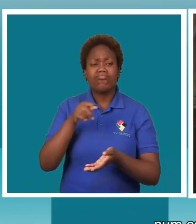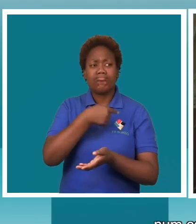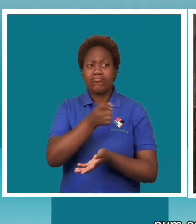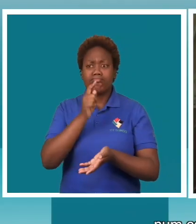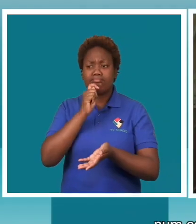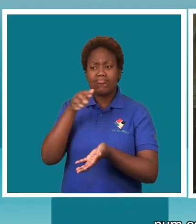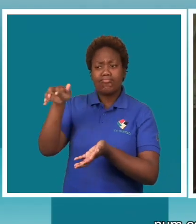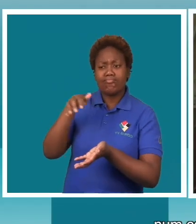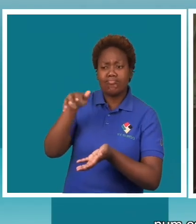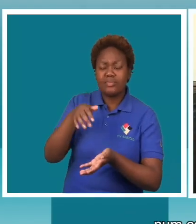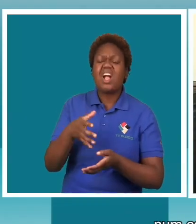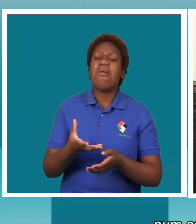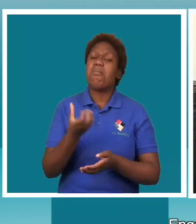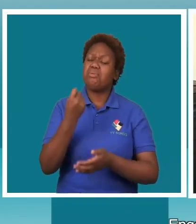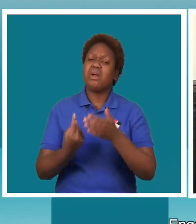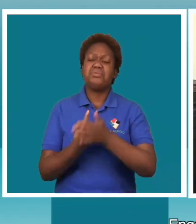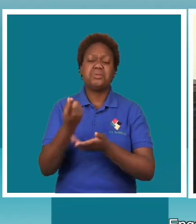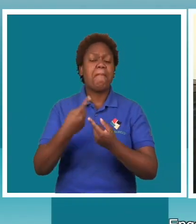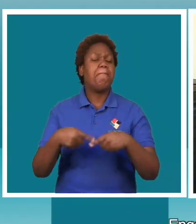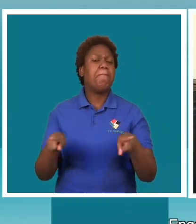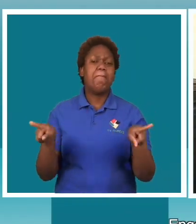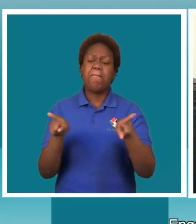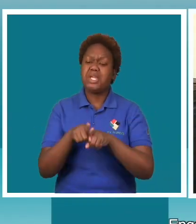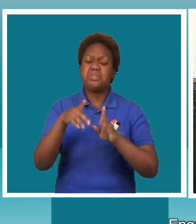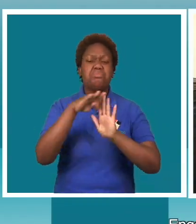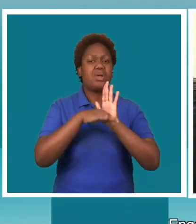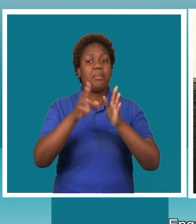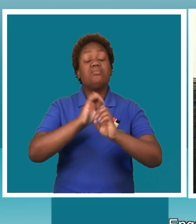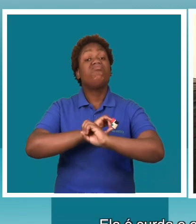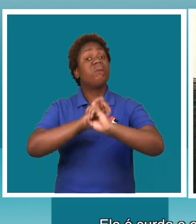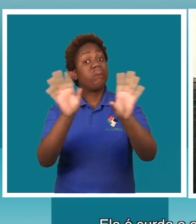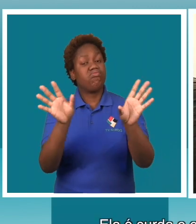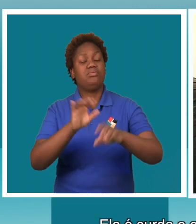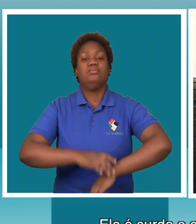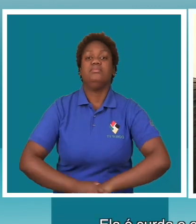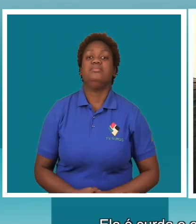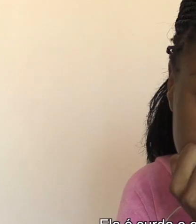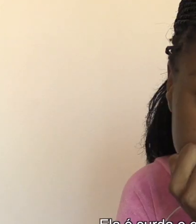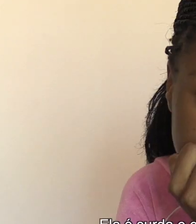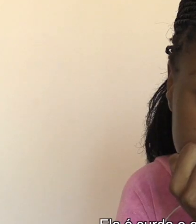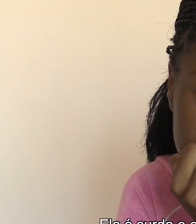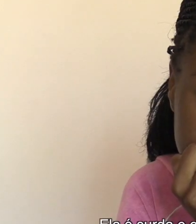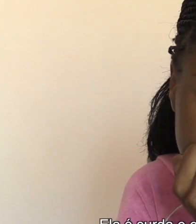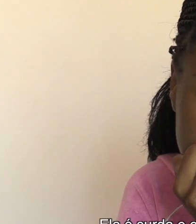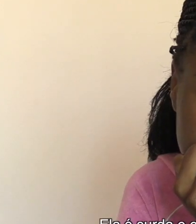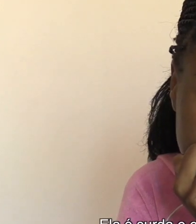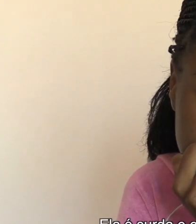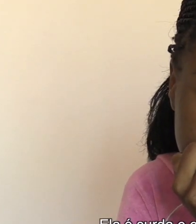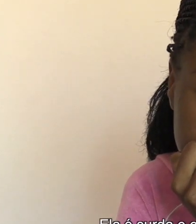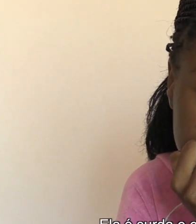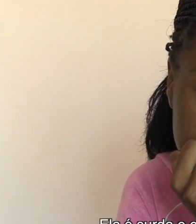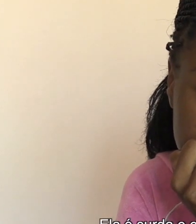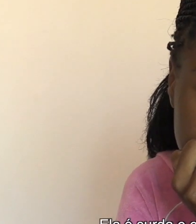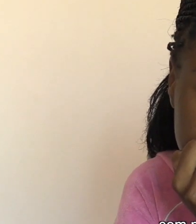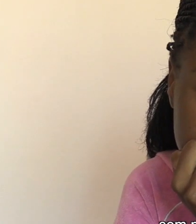canal televisivo moçambicano. Engana-se quem assim pensa. Ela é surda e está simplesmente a ver